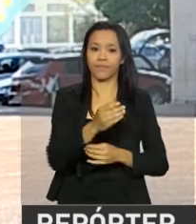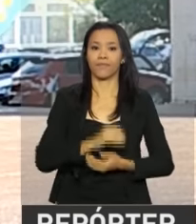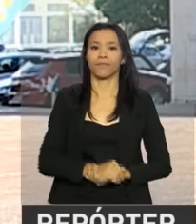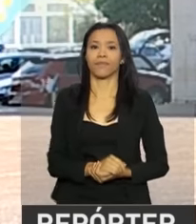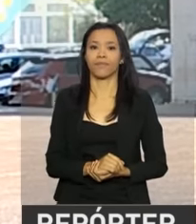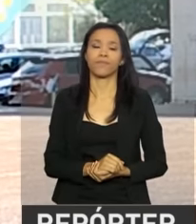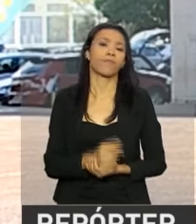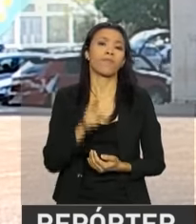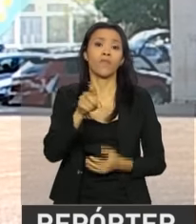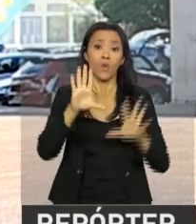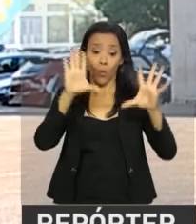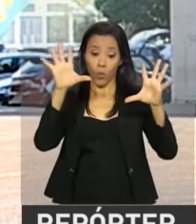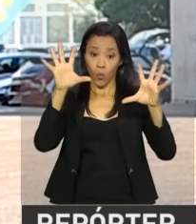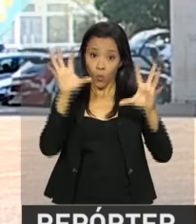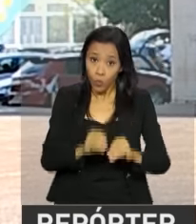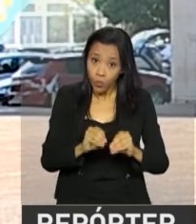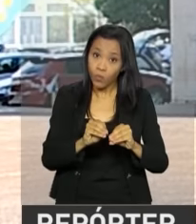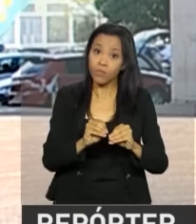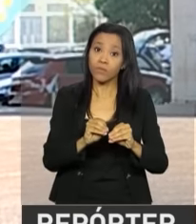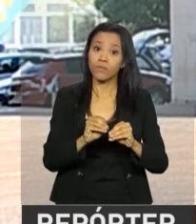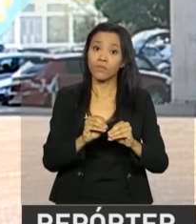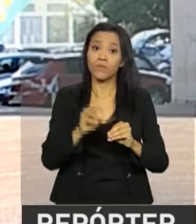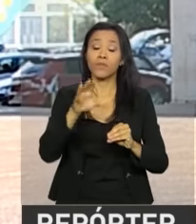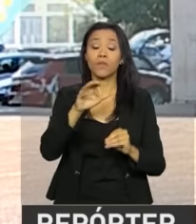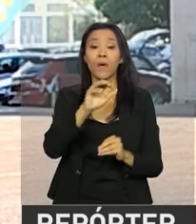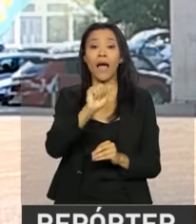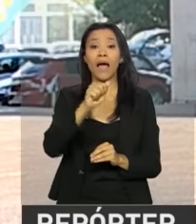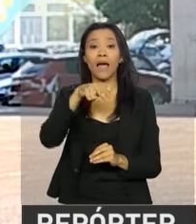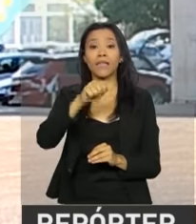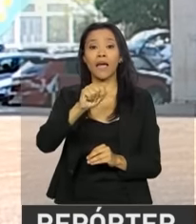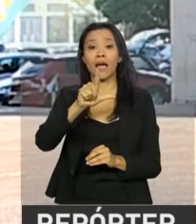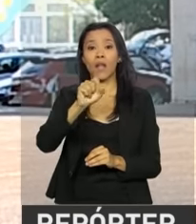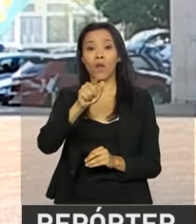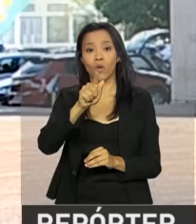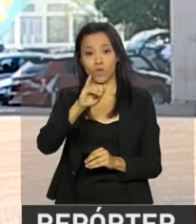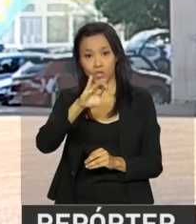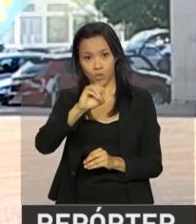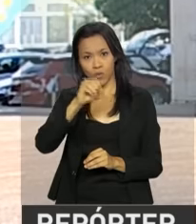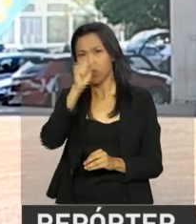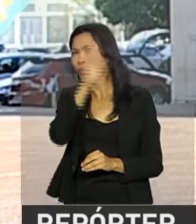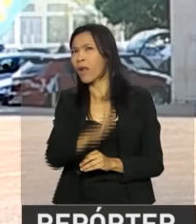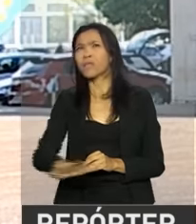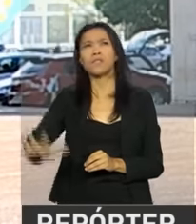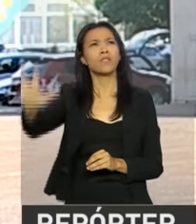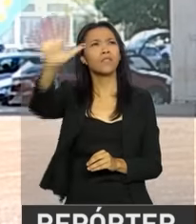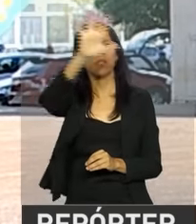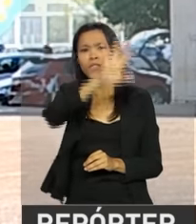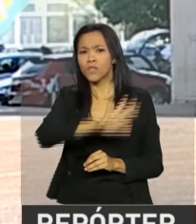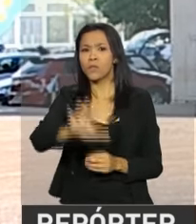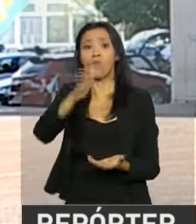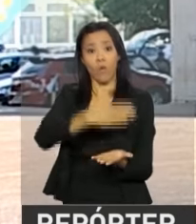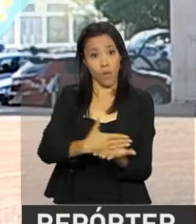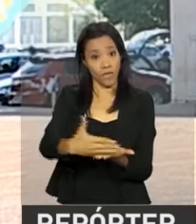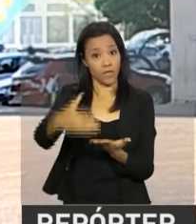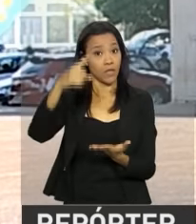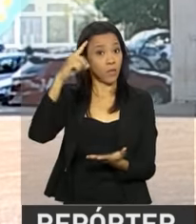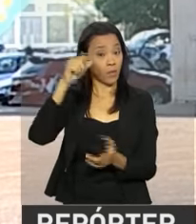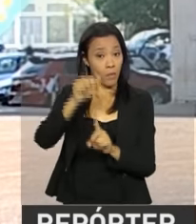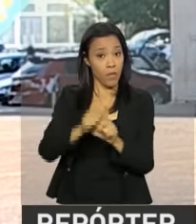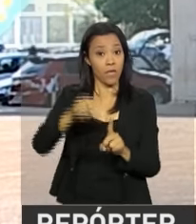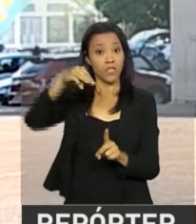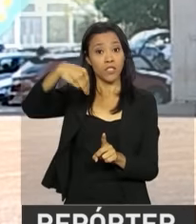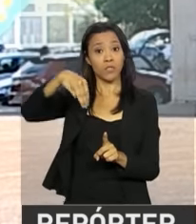sejadigital.com.br. O desligamento do sinal analógico em todo o Brasil vai ser feito a partir de março